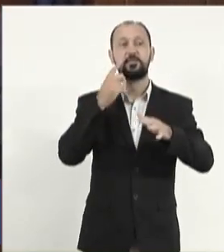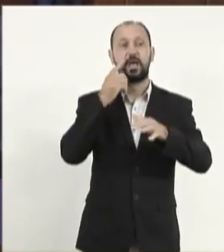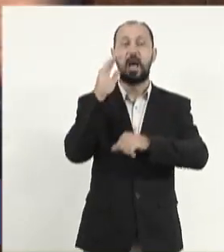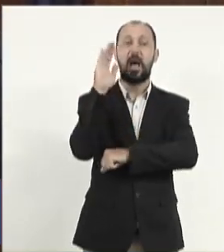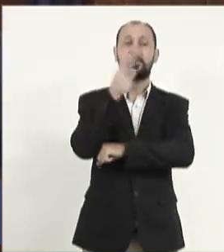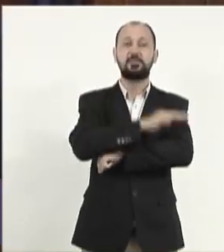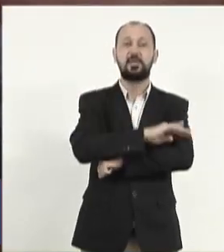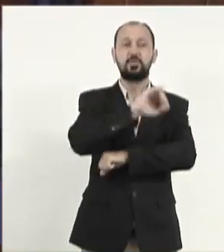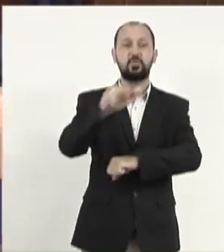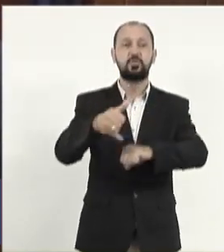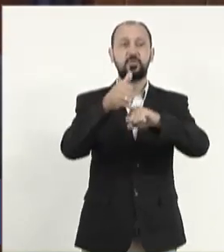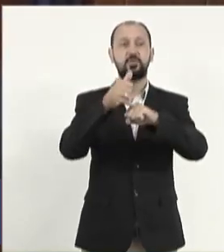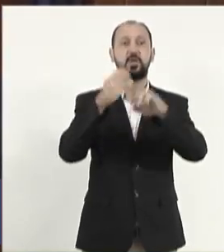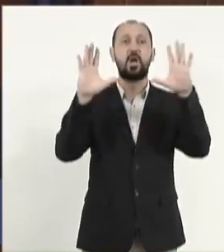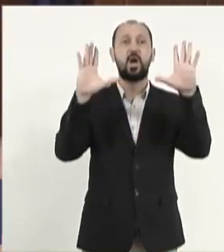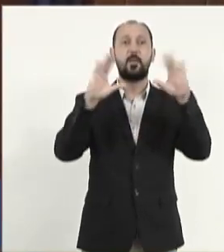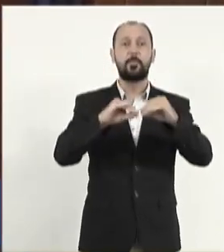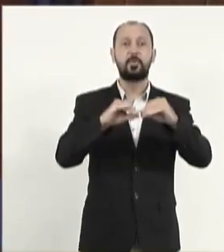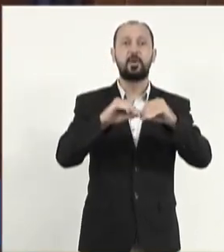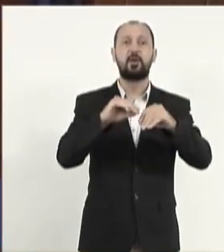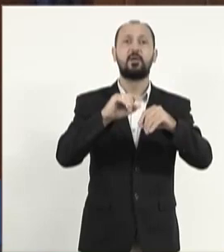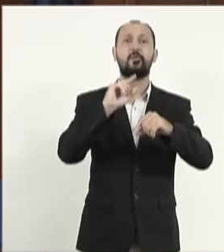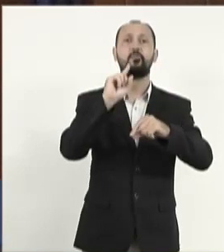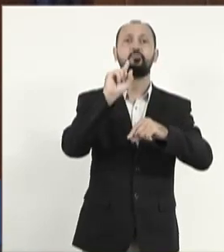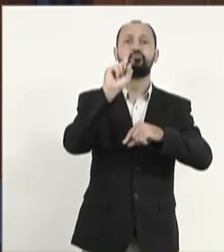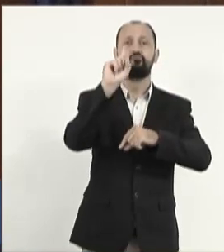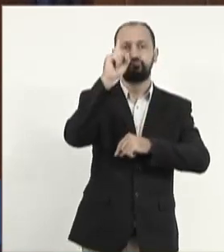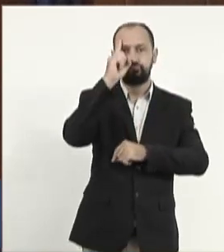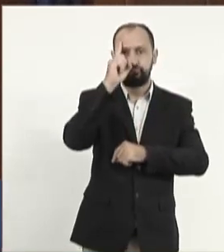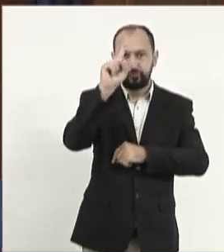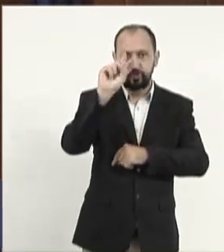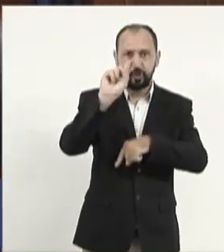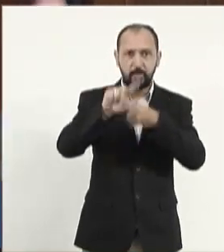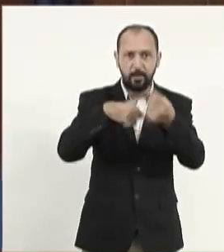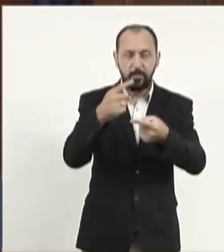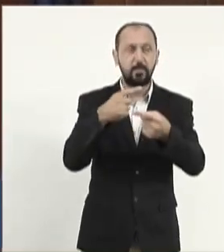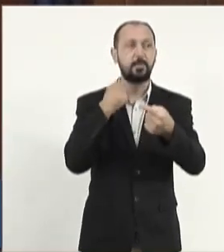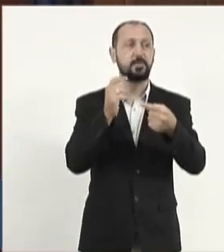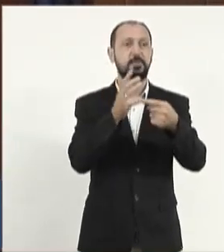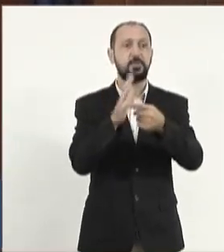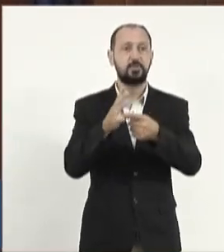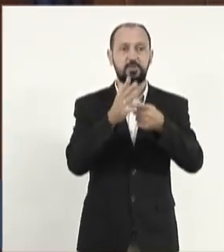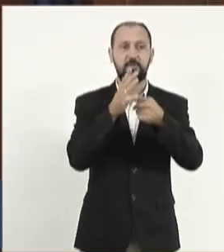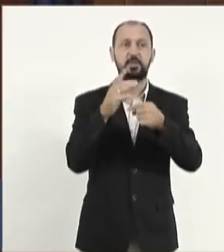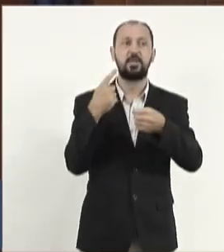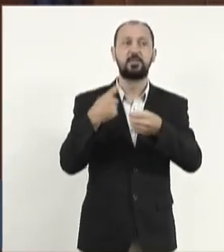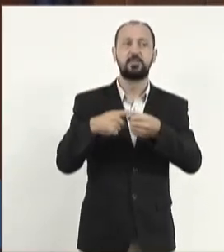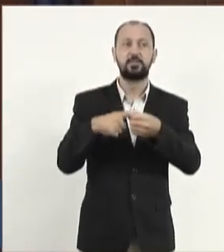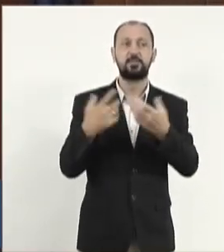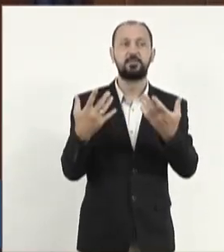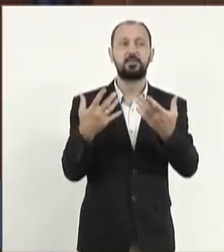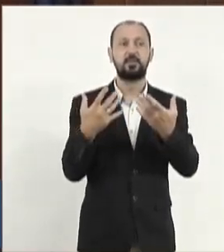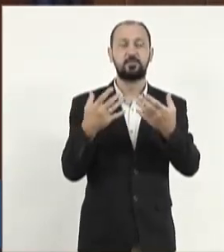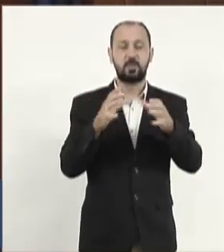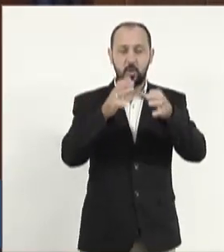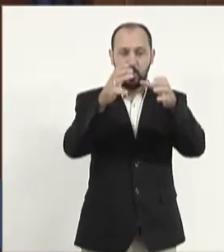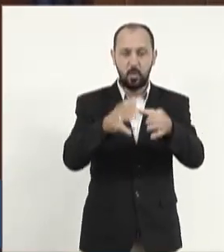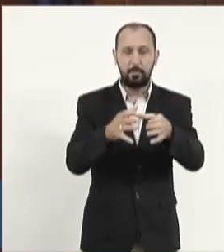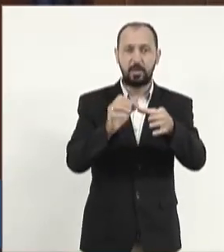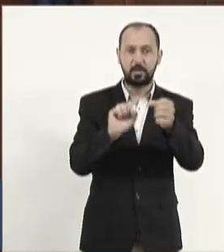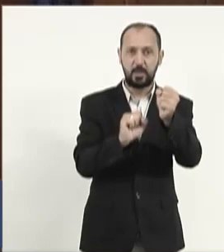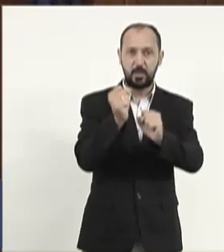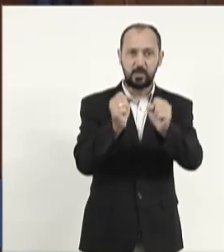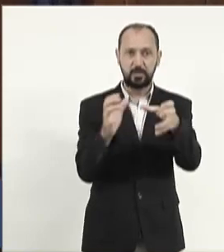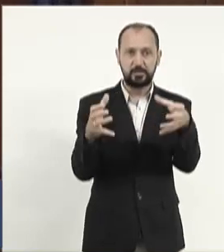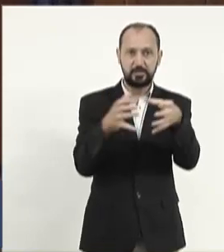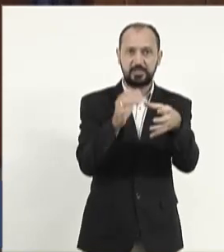da tarde, e aí, só no outro dia, precisa de um gerador lá na cidade, precisa de uma subestação